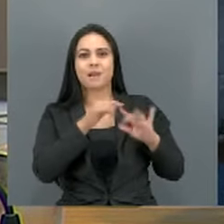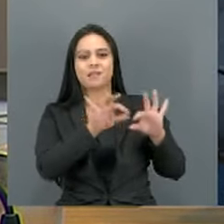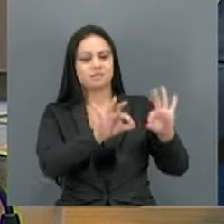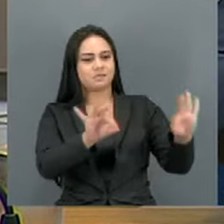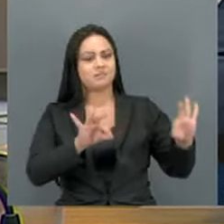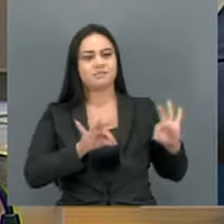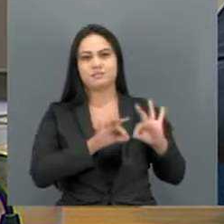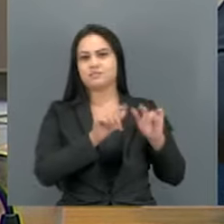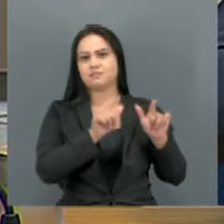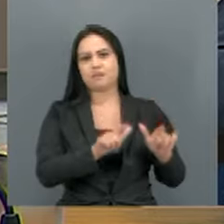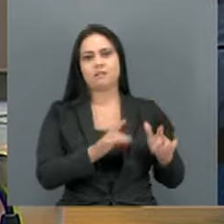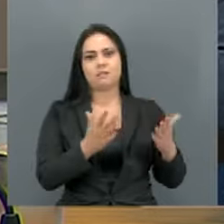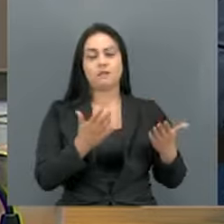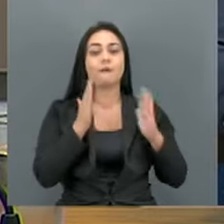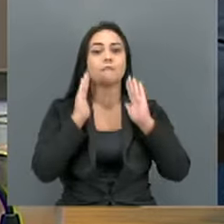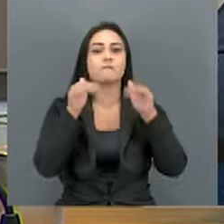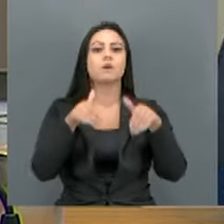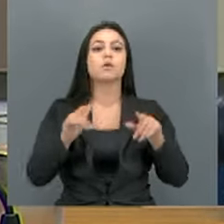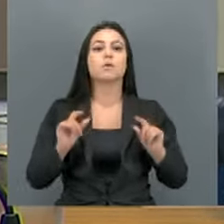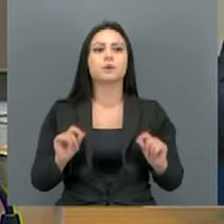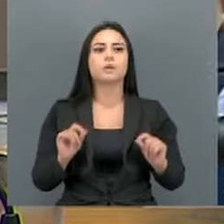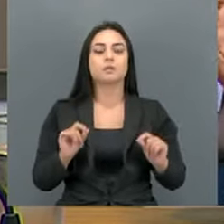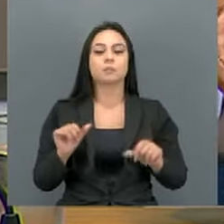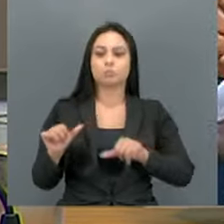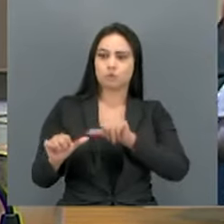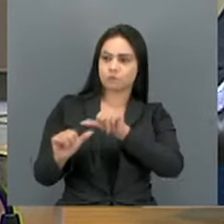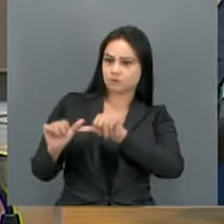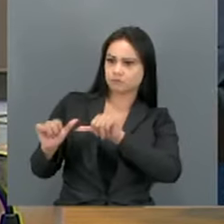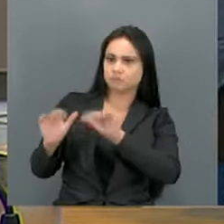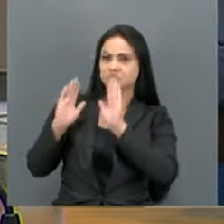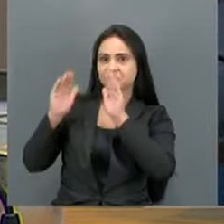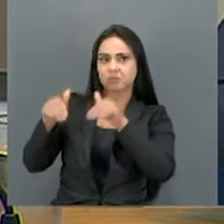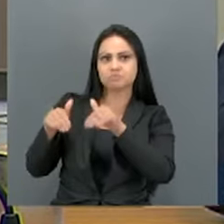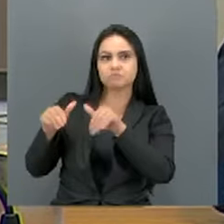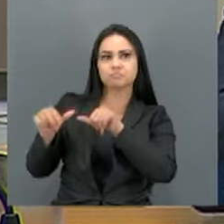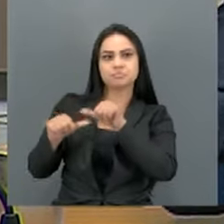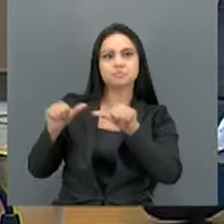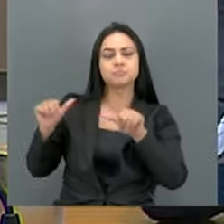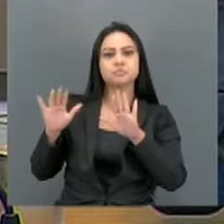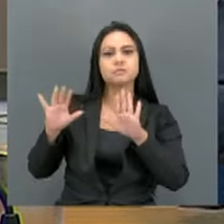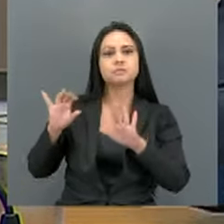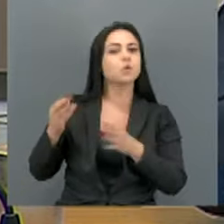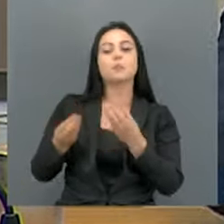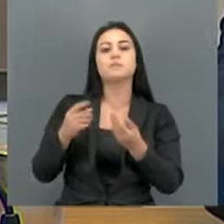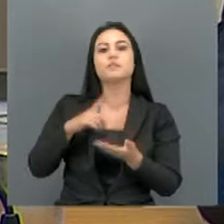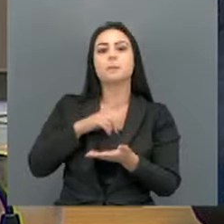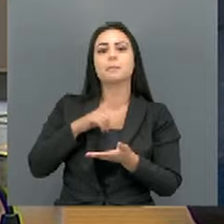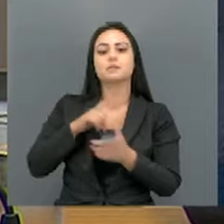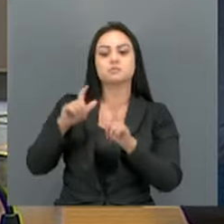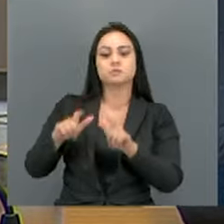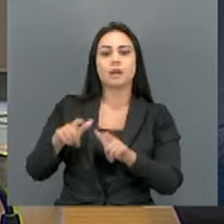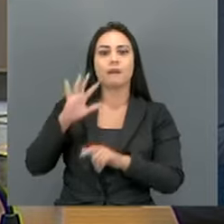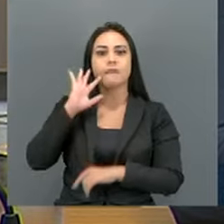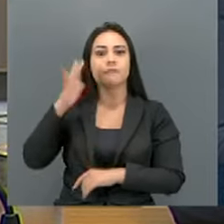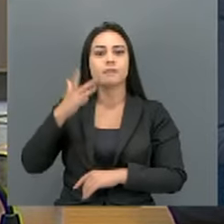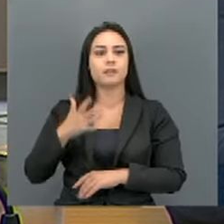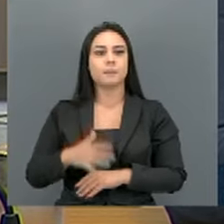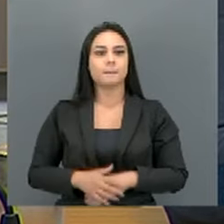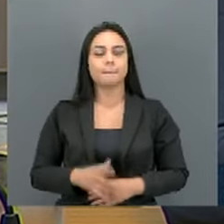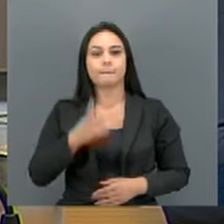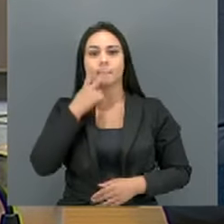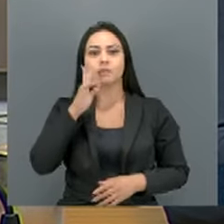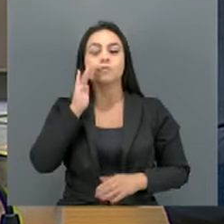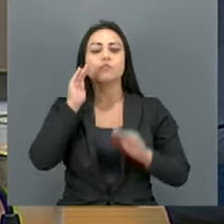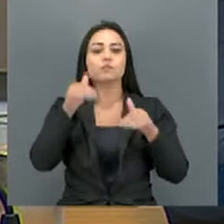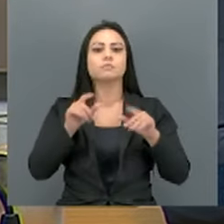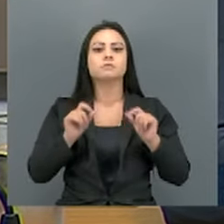E aí o foco, ele muda. É como se tiver mais terra, vai resolver. Me parece que o foco é